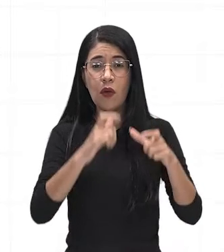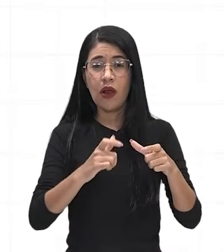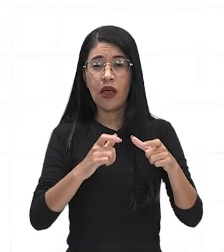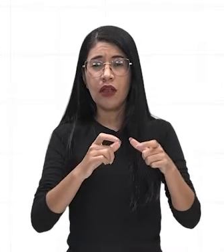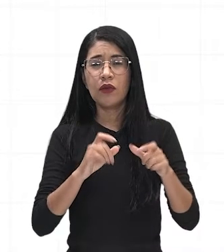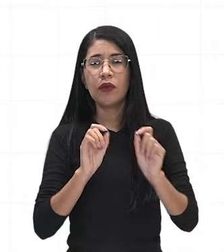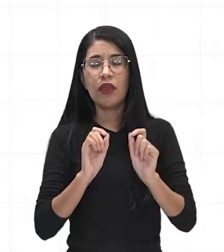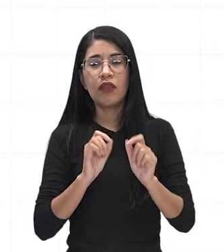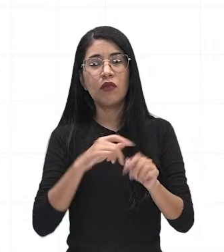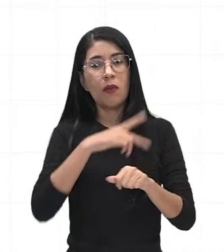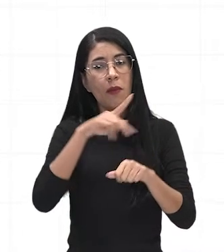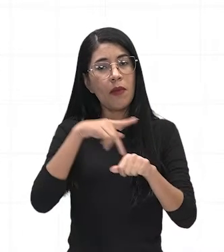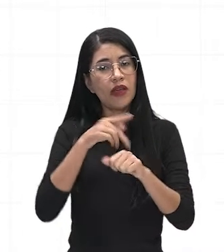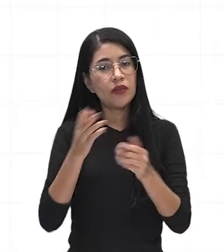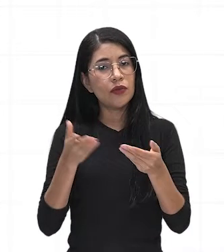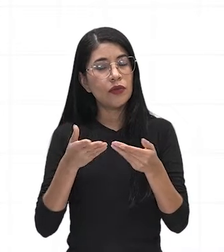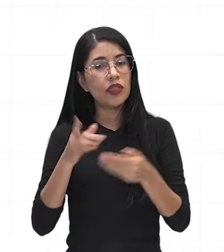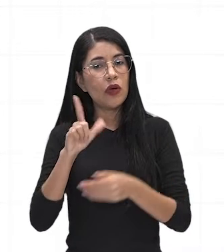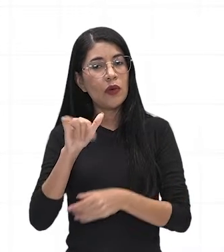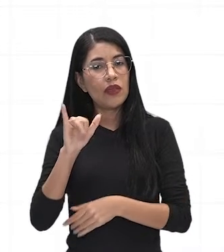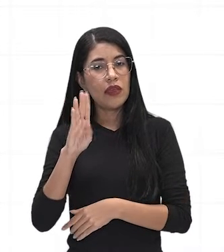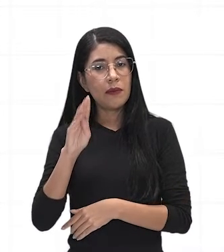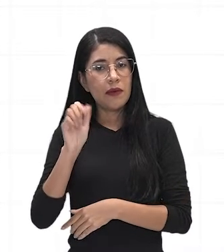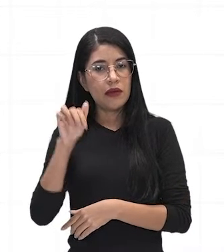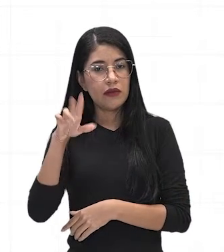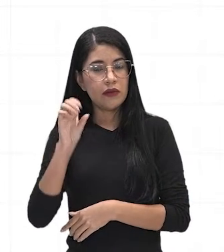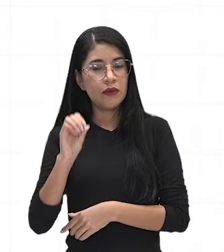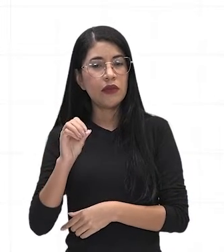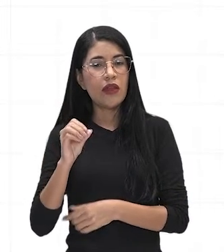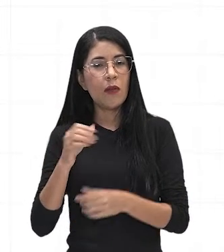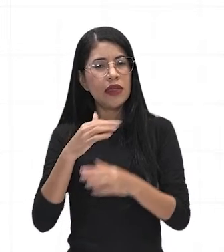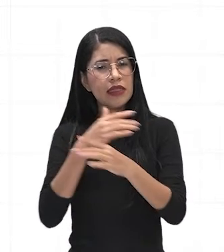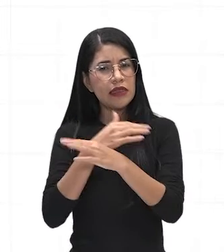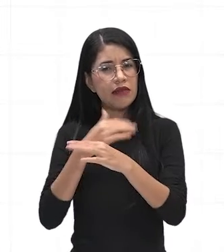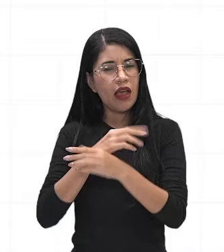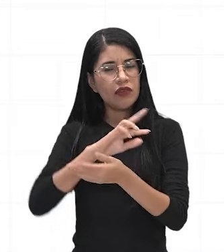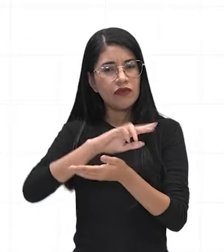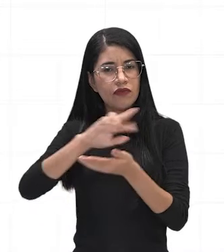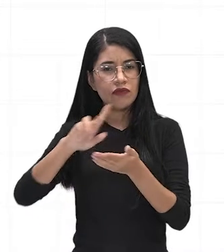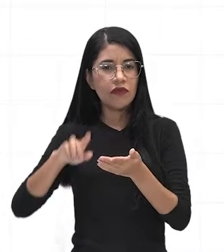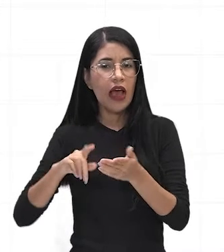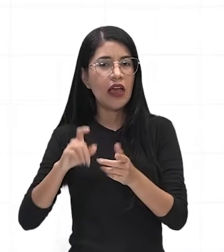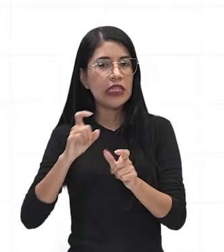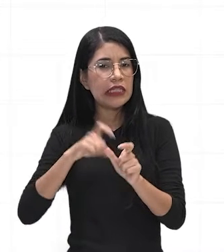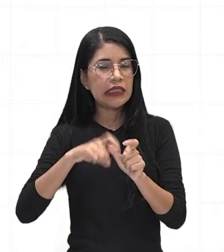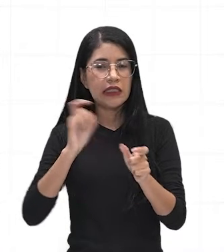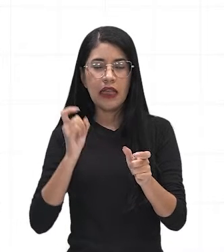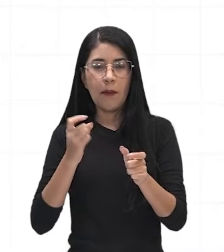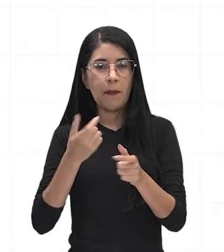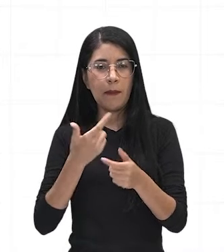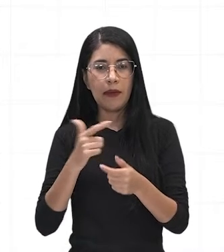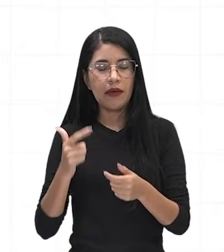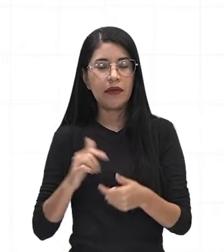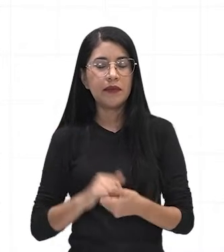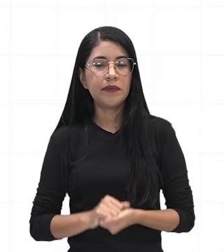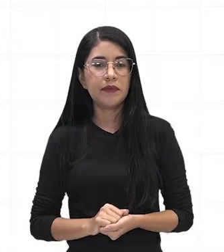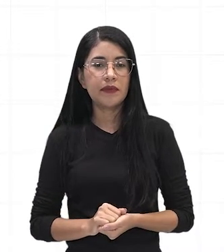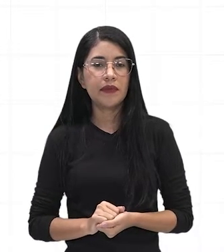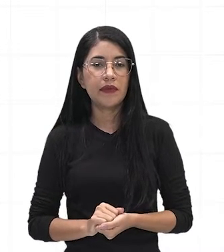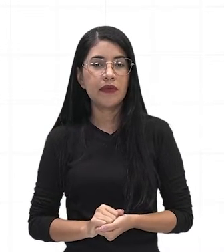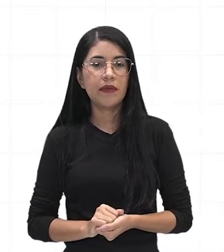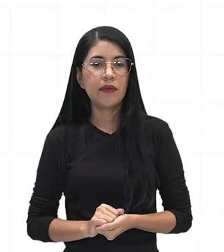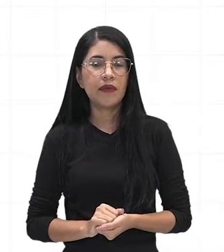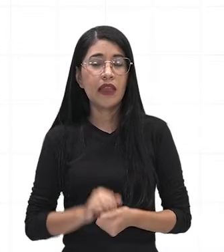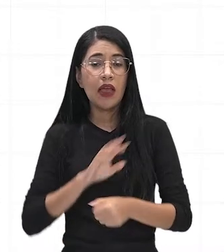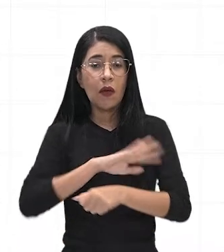hoje é o território do Líbano. Era formada por cidades-estados independentes entre si. tá? Sidon, Tiro, Biblos, Cartago.